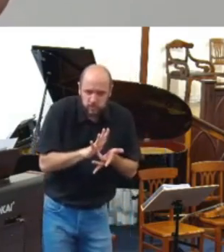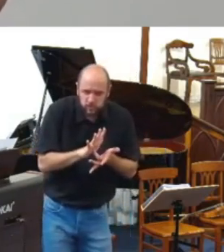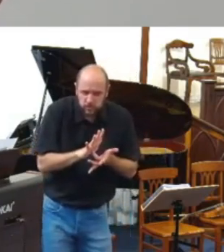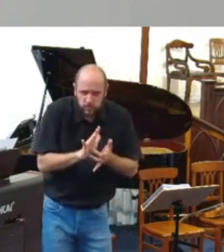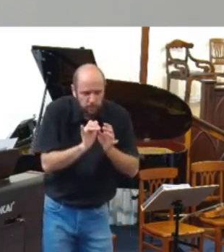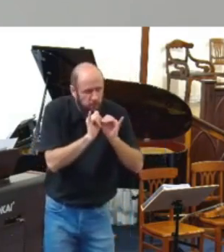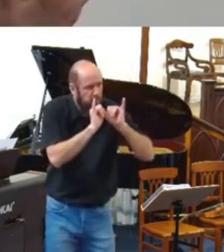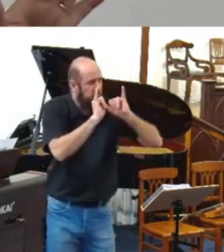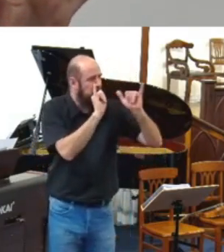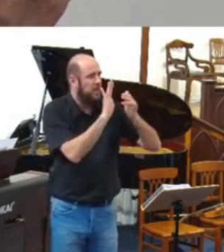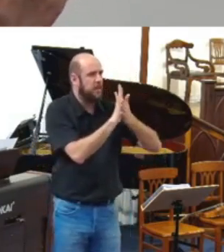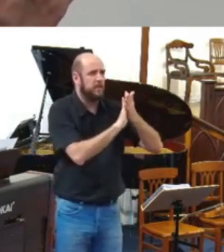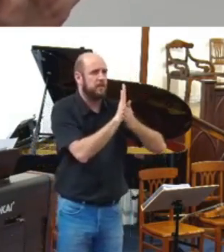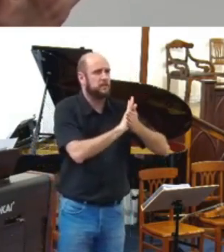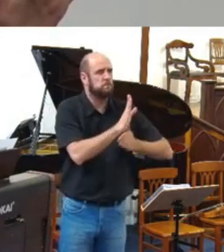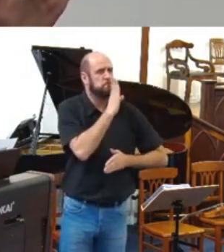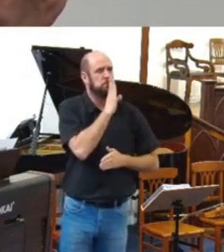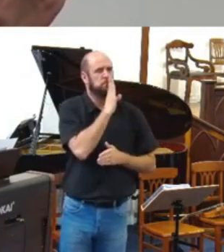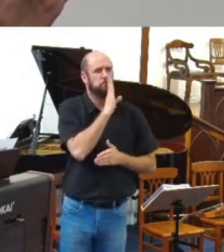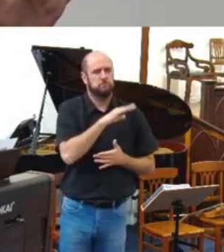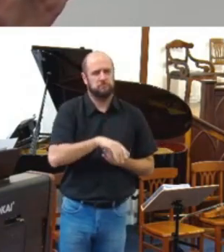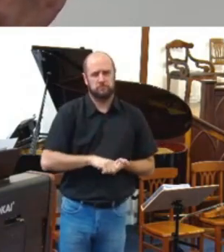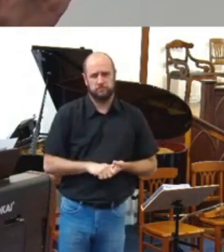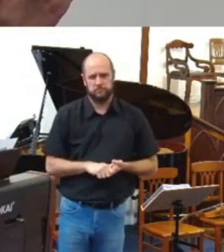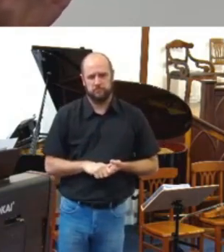nada ao mundo. Você não tem o que falar.